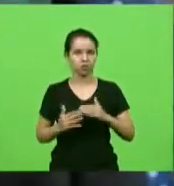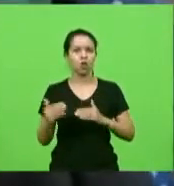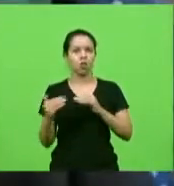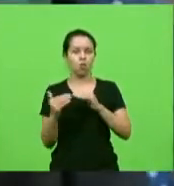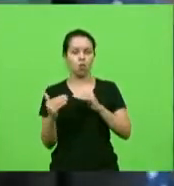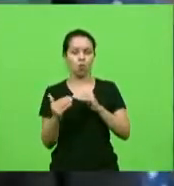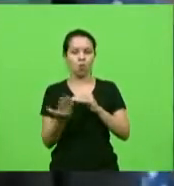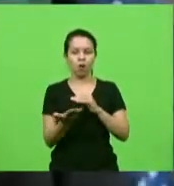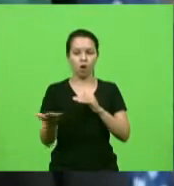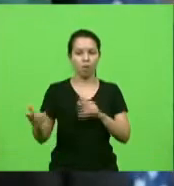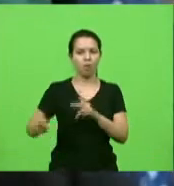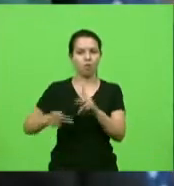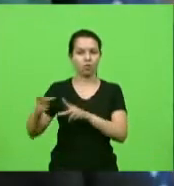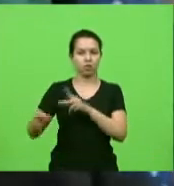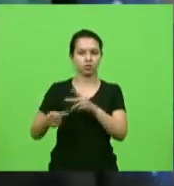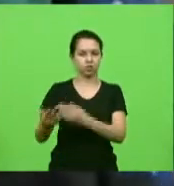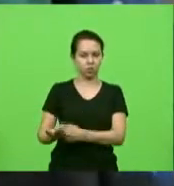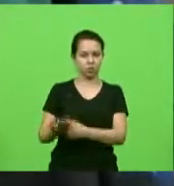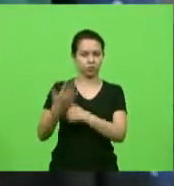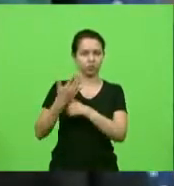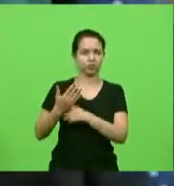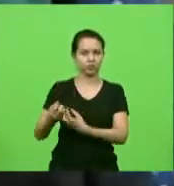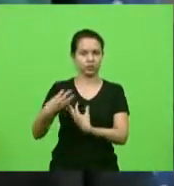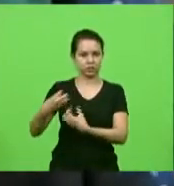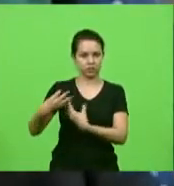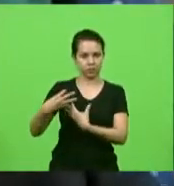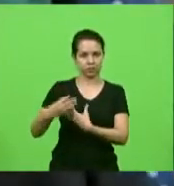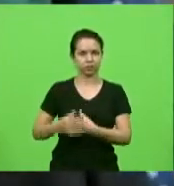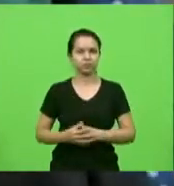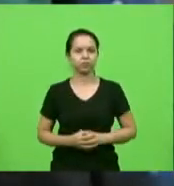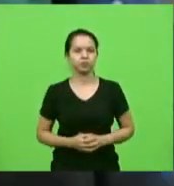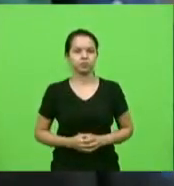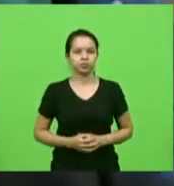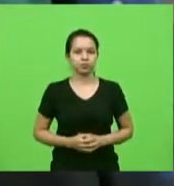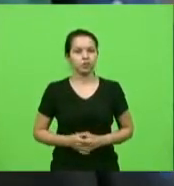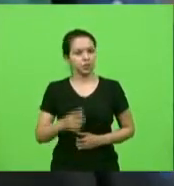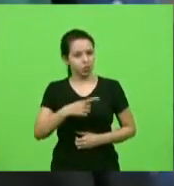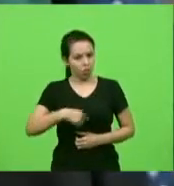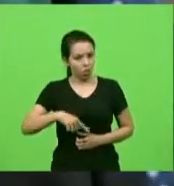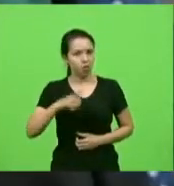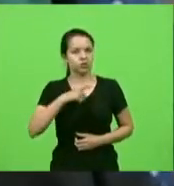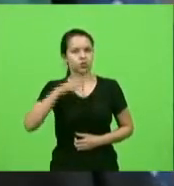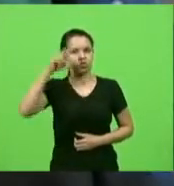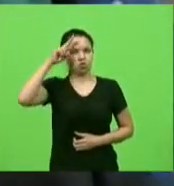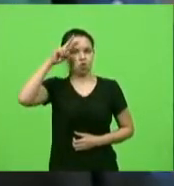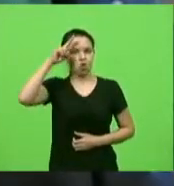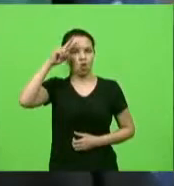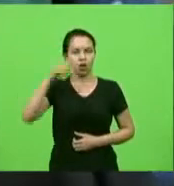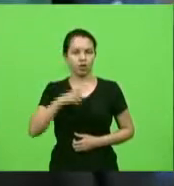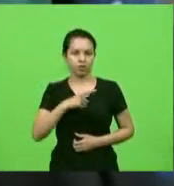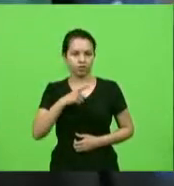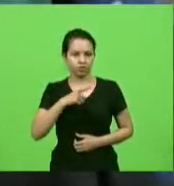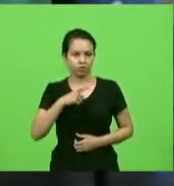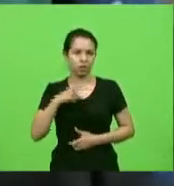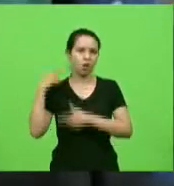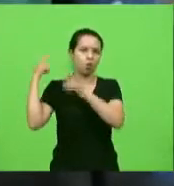aspas. Temos, portanto, história, temos, portanto, espelho de